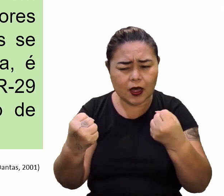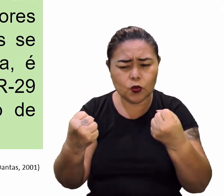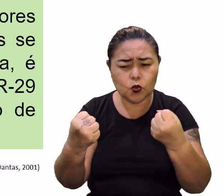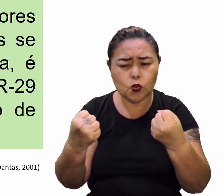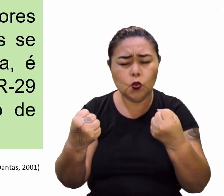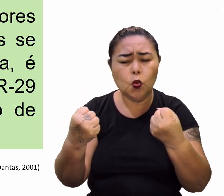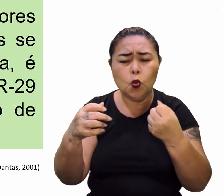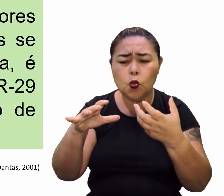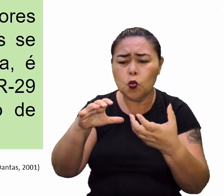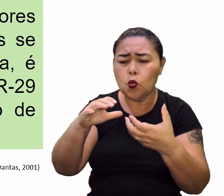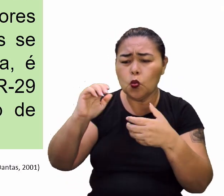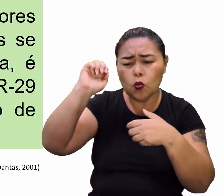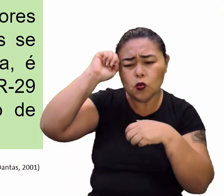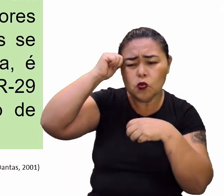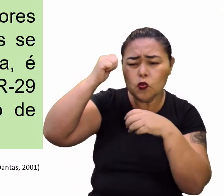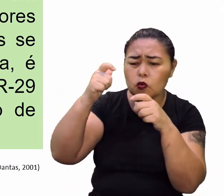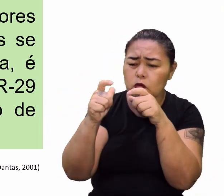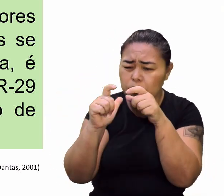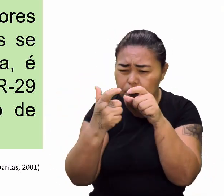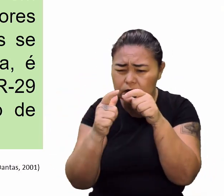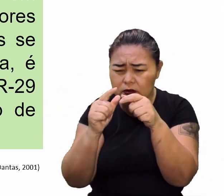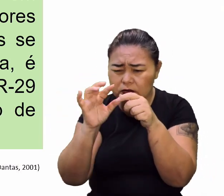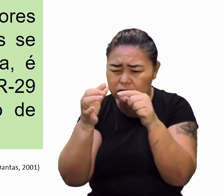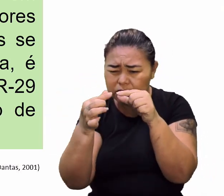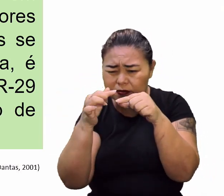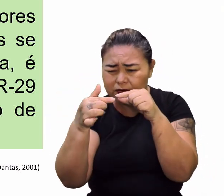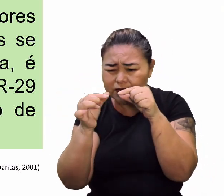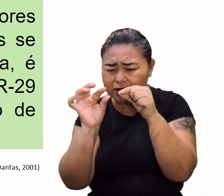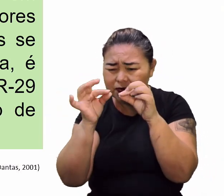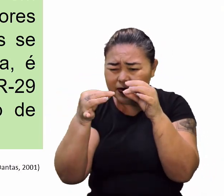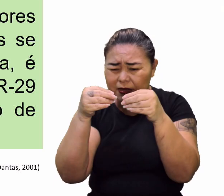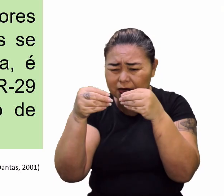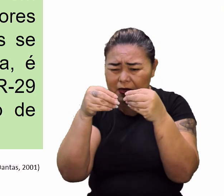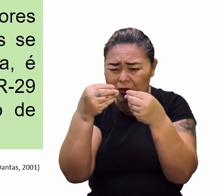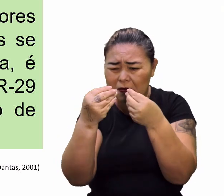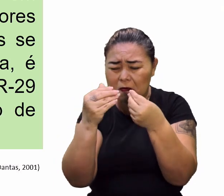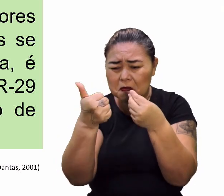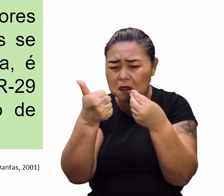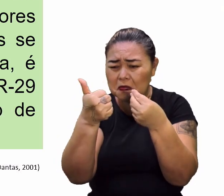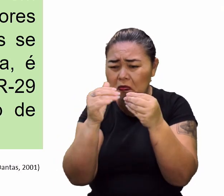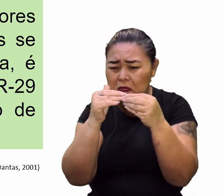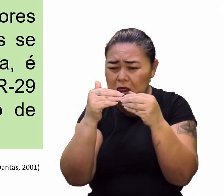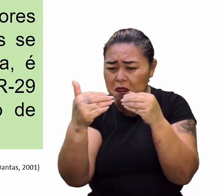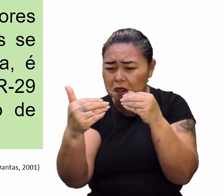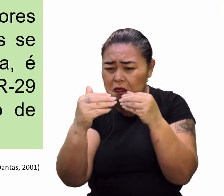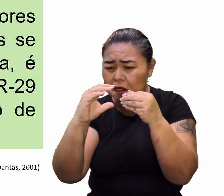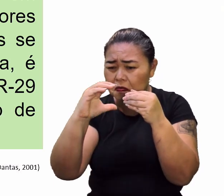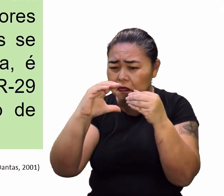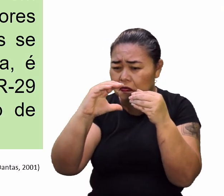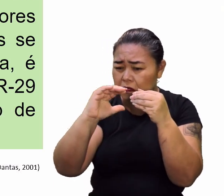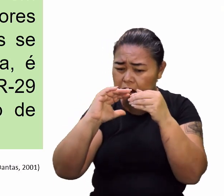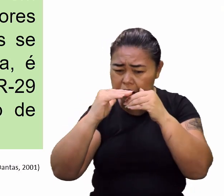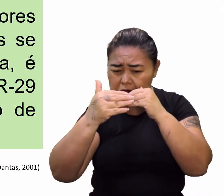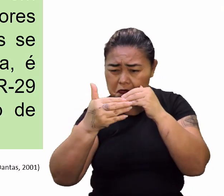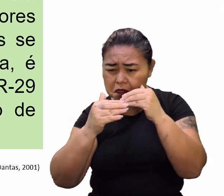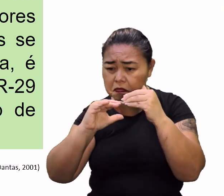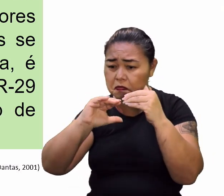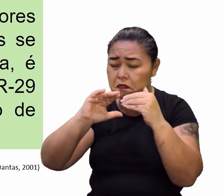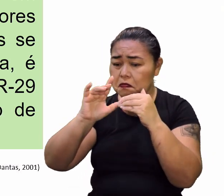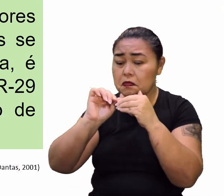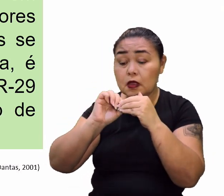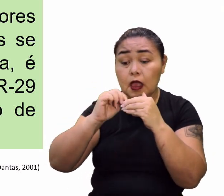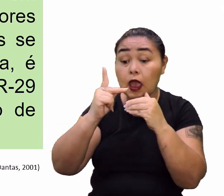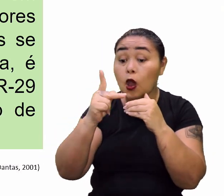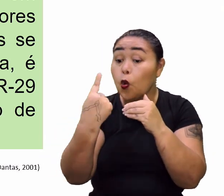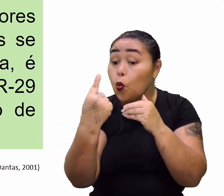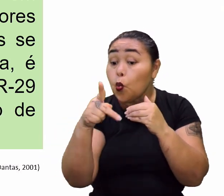Eu imagino. Cara, ele um pedacinho assim, ó, de, sei lá, uns 10 centímetros de diâmetro, cara, ele é mais de um